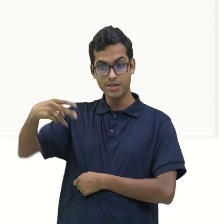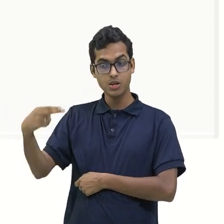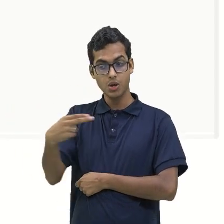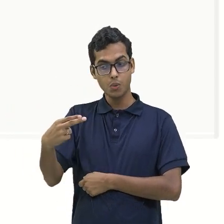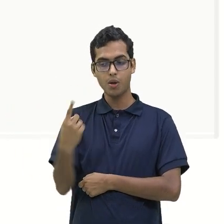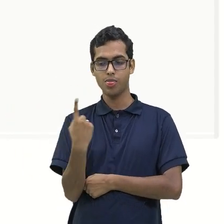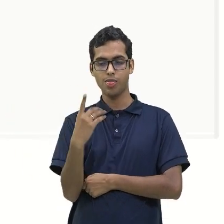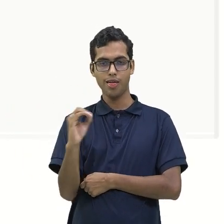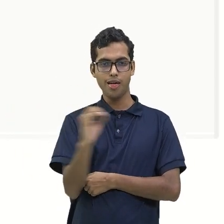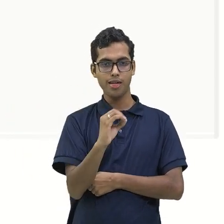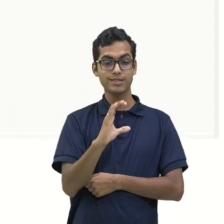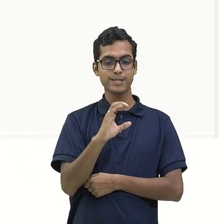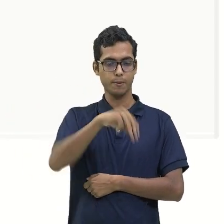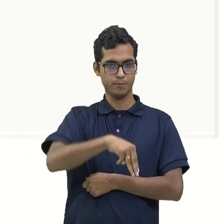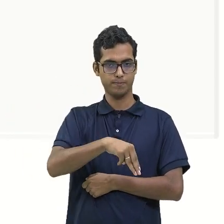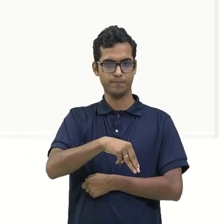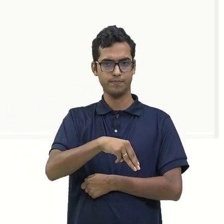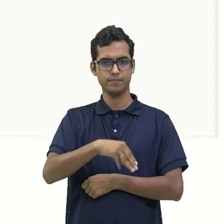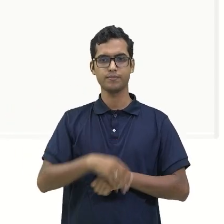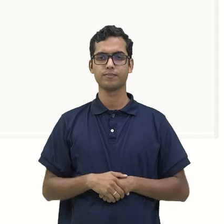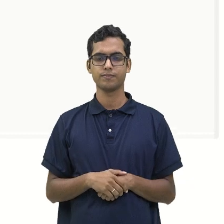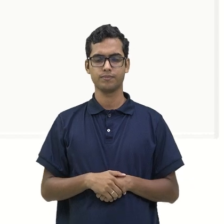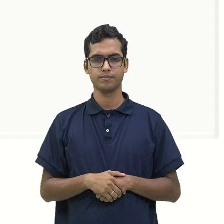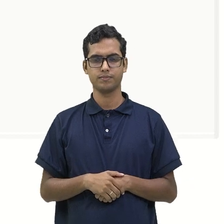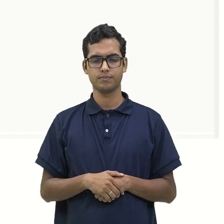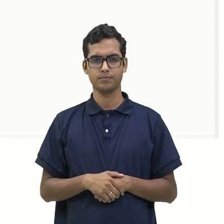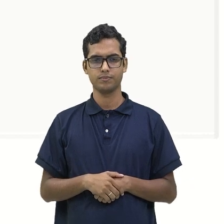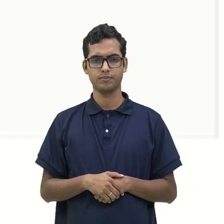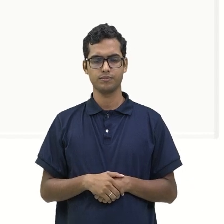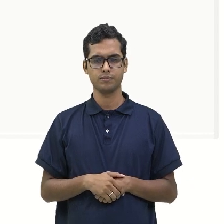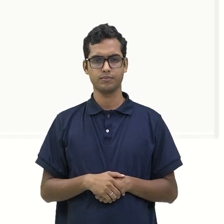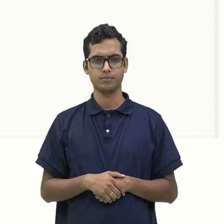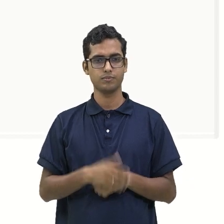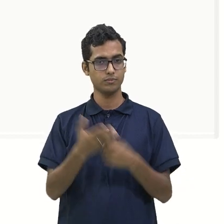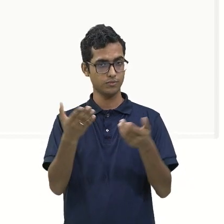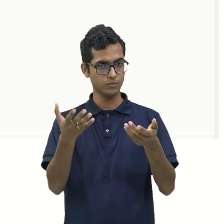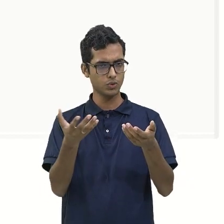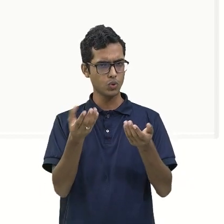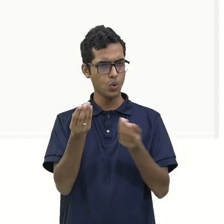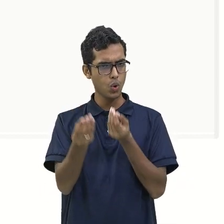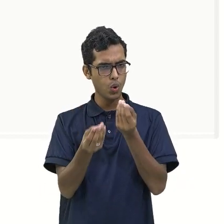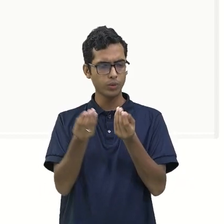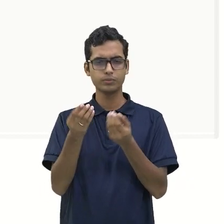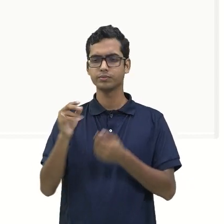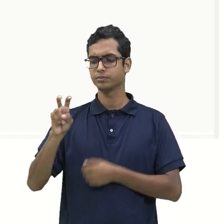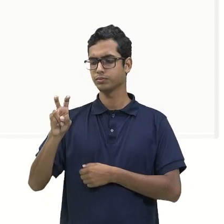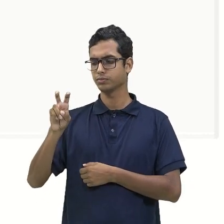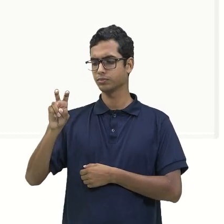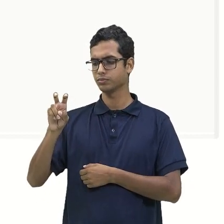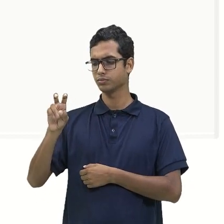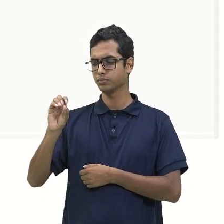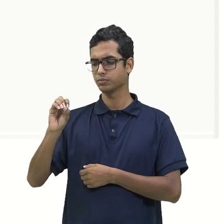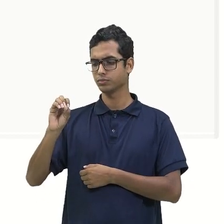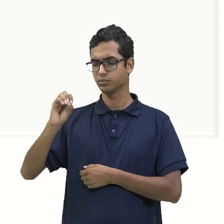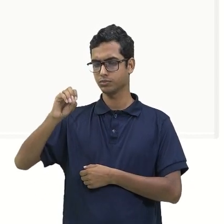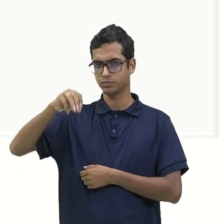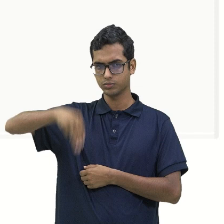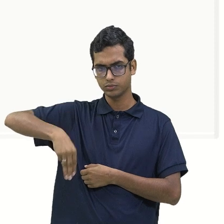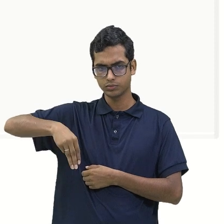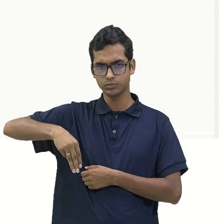centímetros. Beleza? 1 metro é igual a 100 centímetros. Então, se eu quiser transformar 50 metros